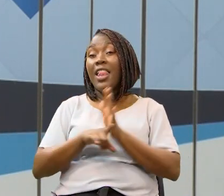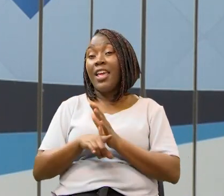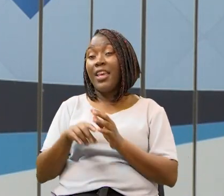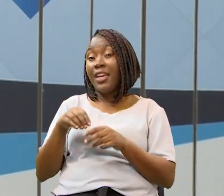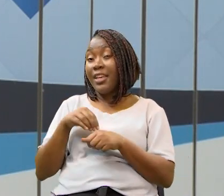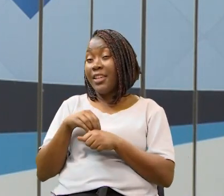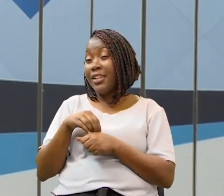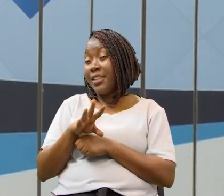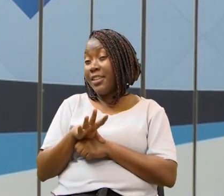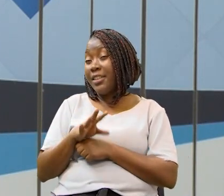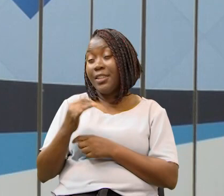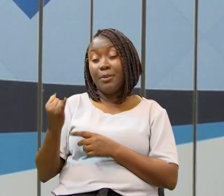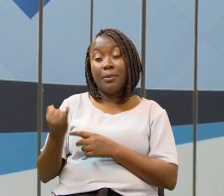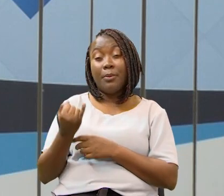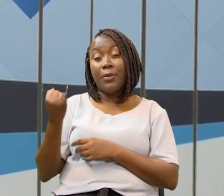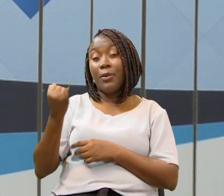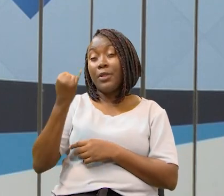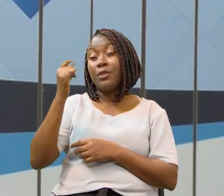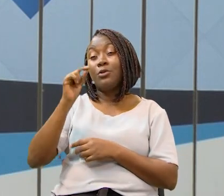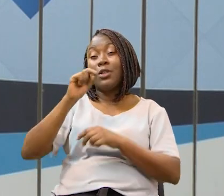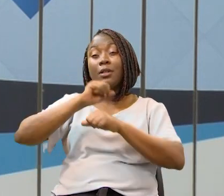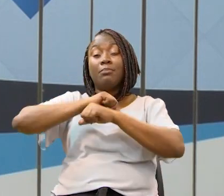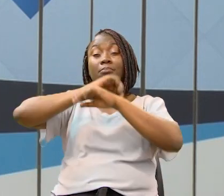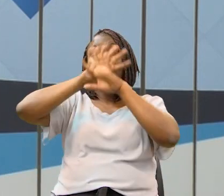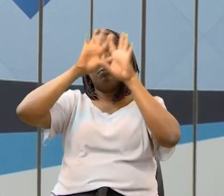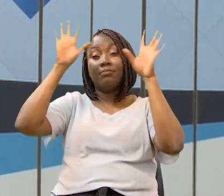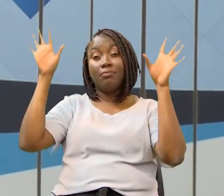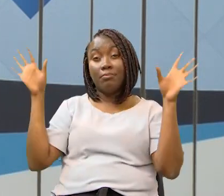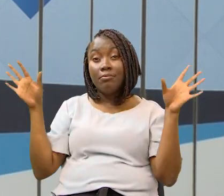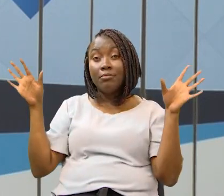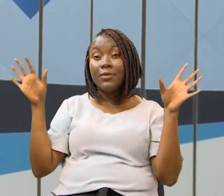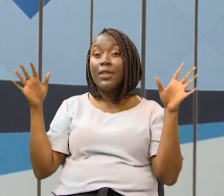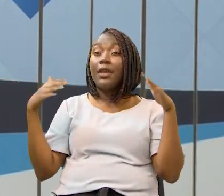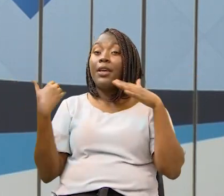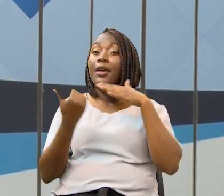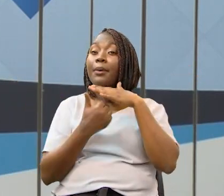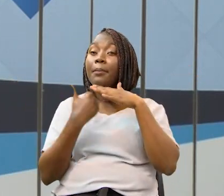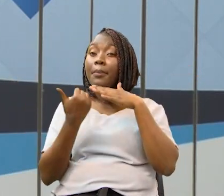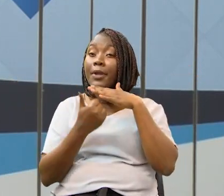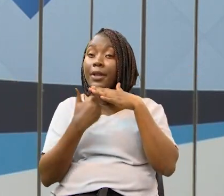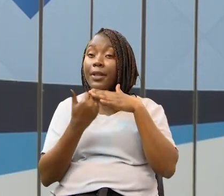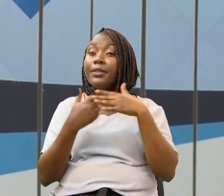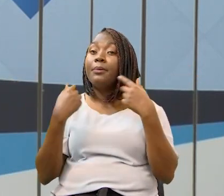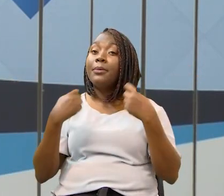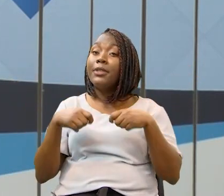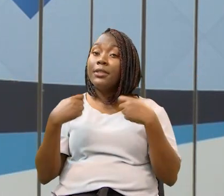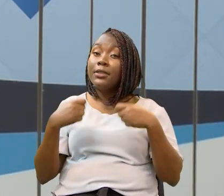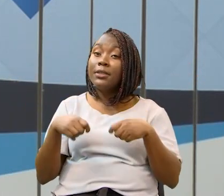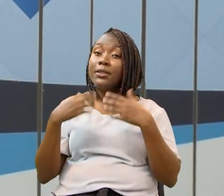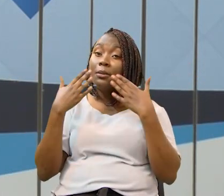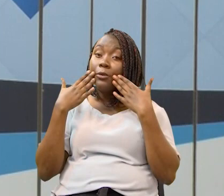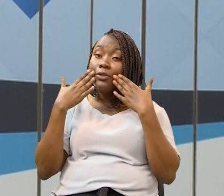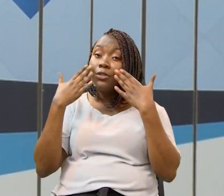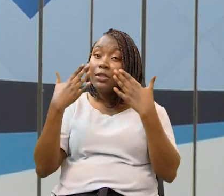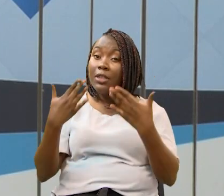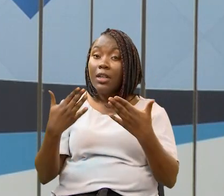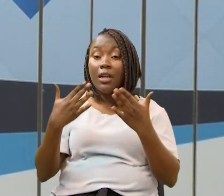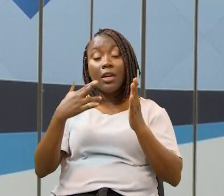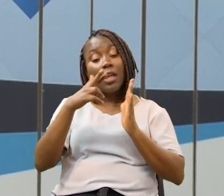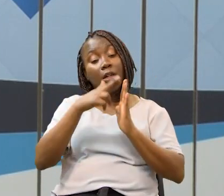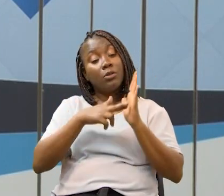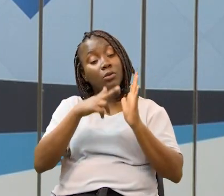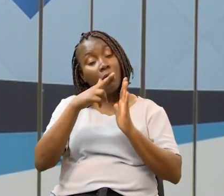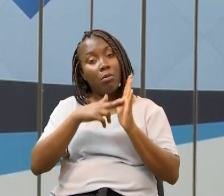traz... um ponto também que é muito importante, que é a transparência, onde a empresa ela precisa demonstrar através